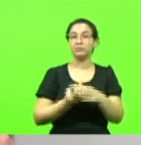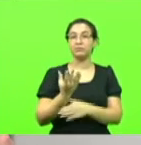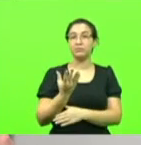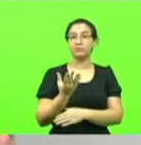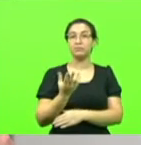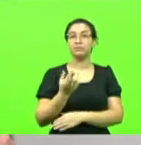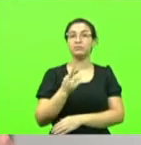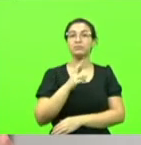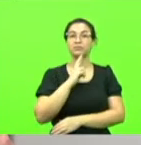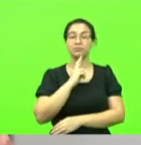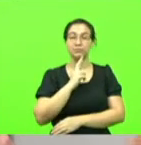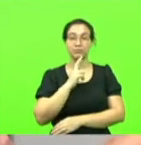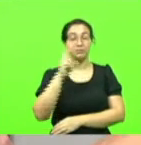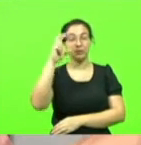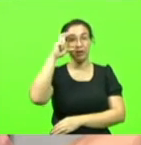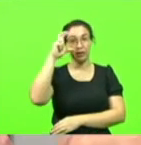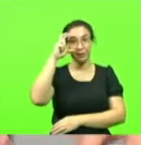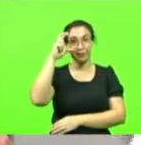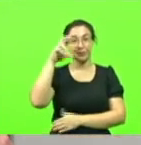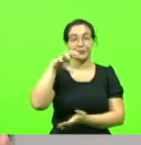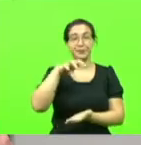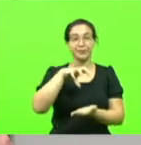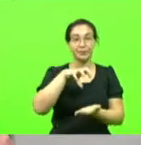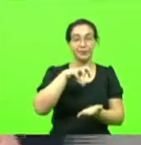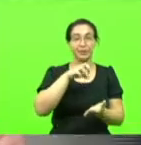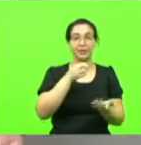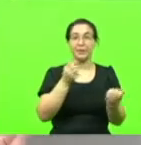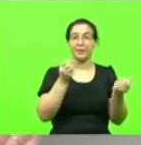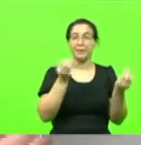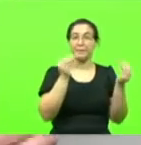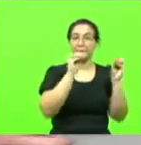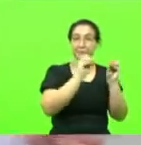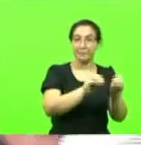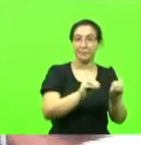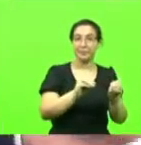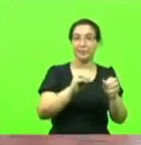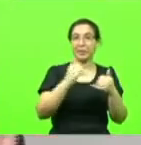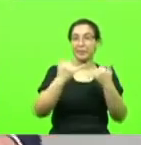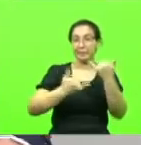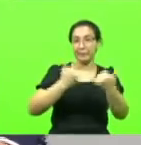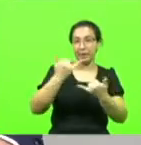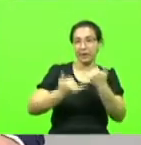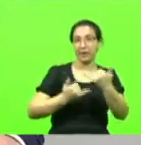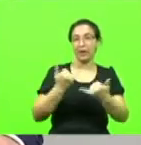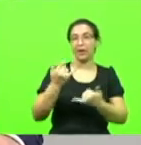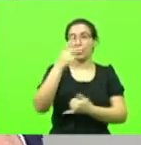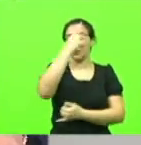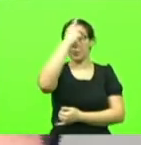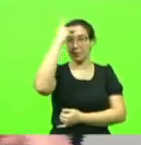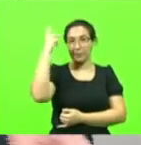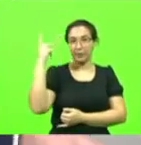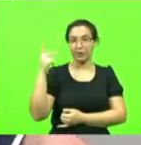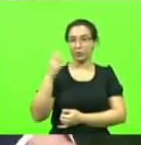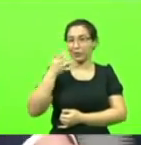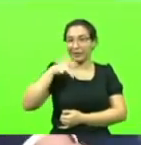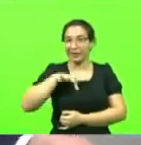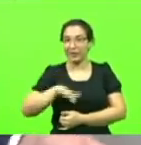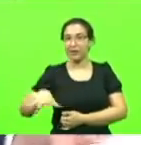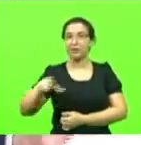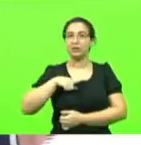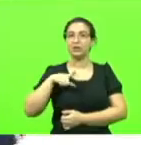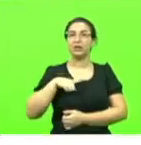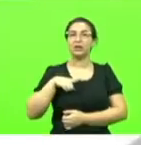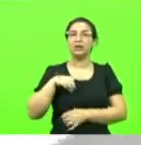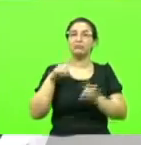Alba que dispõe sobre a instalação de brinquedos adaptados para crianças portadoras de deficiência em